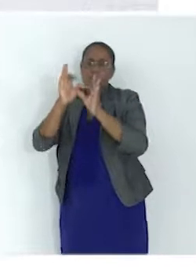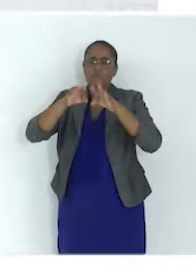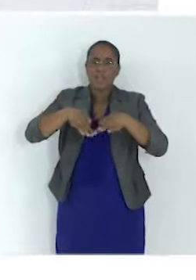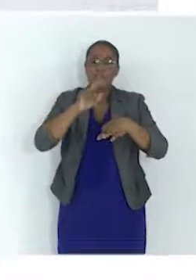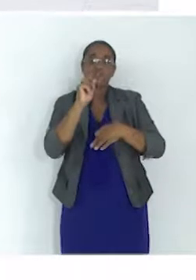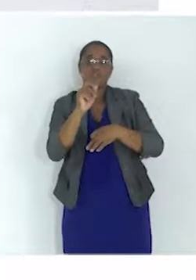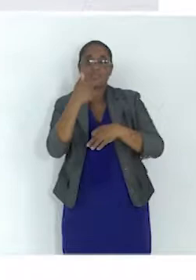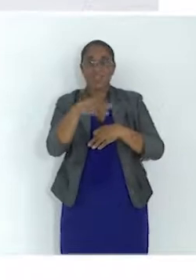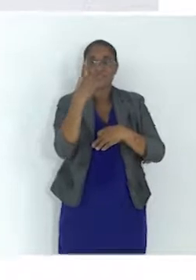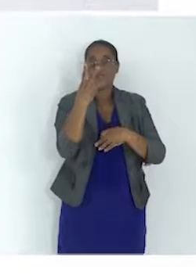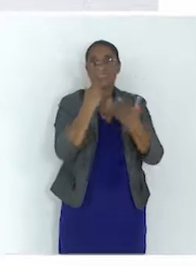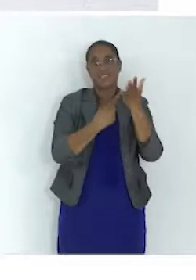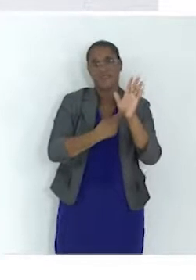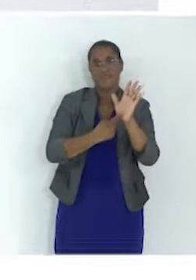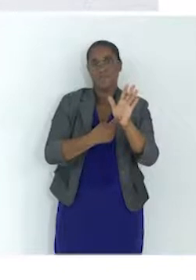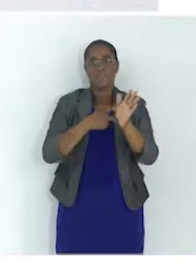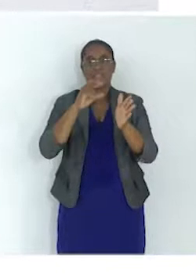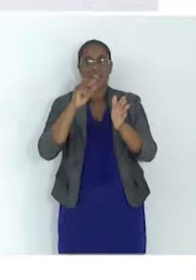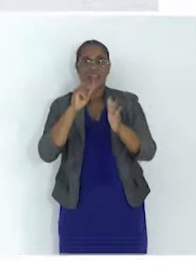Ator, atriz,